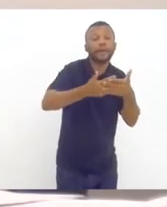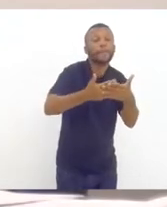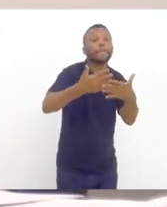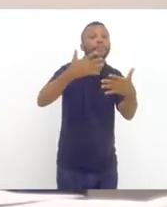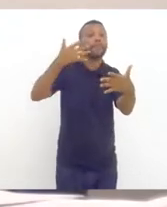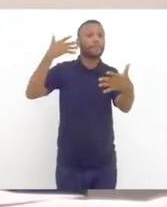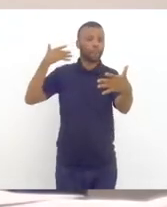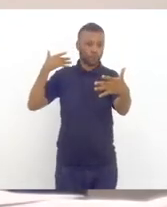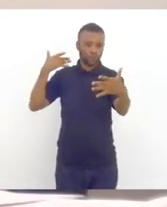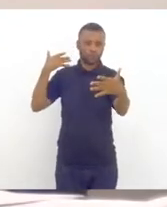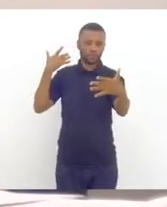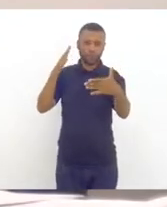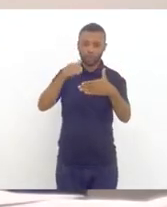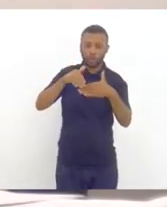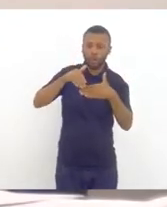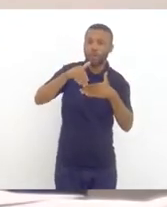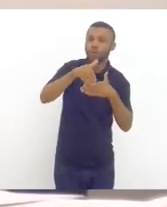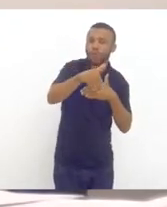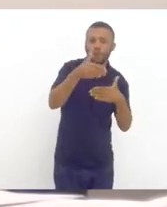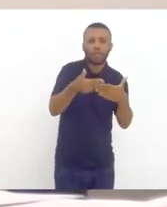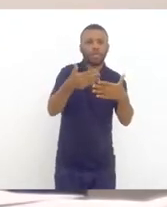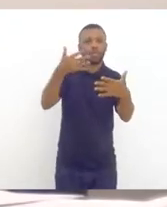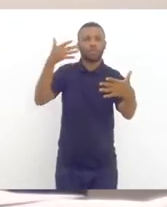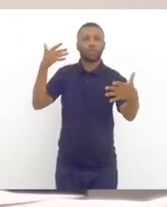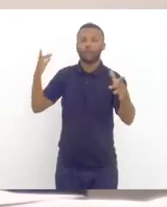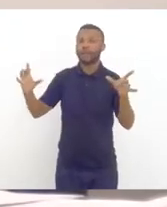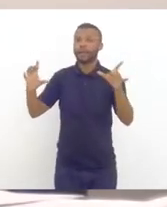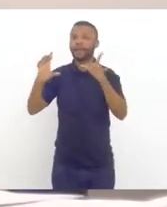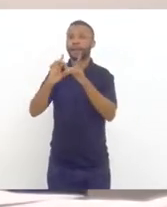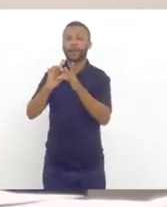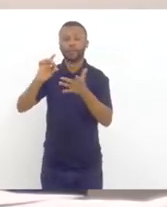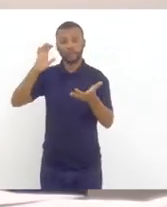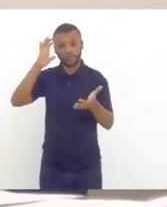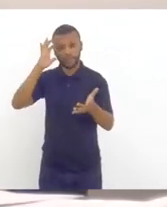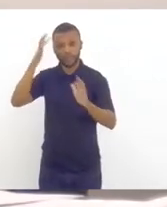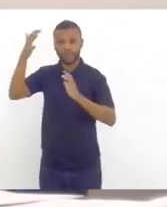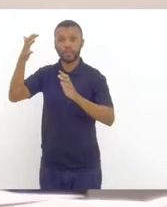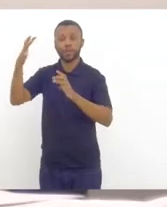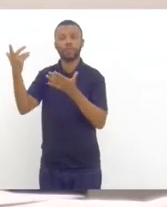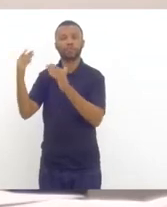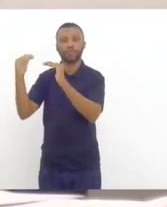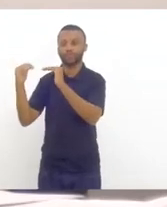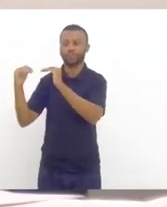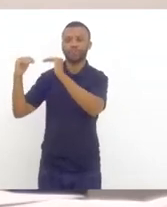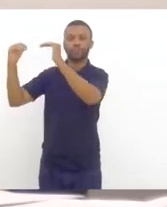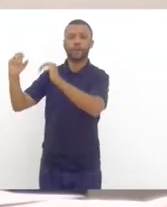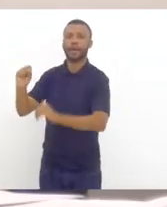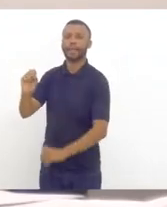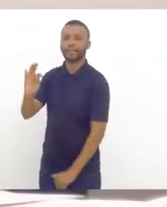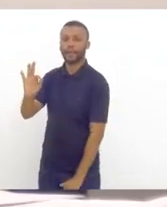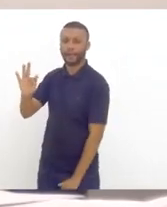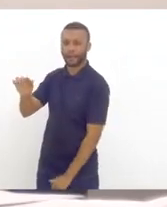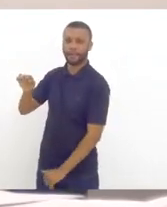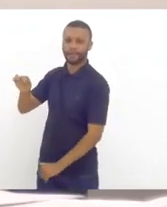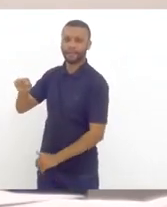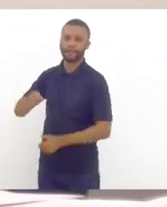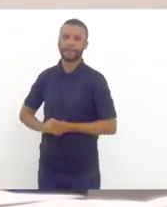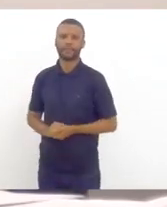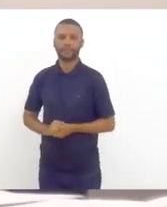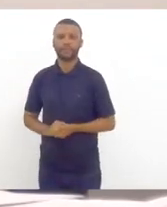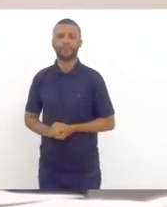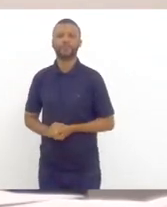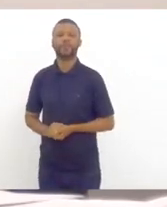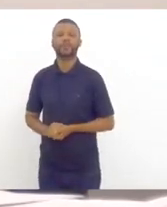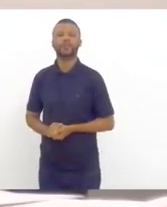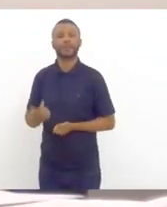retrospectivos emanados no acordo da Suprema Corte. E, incluindo o